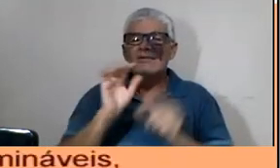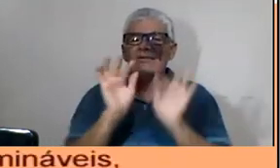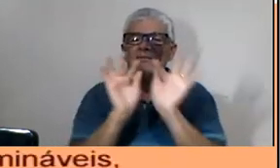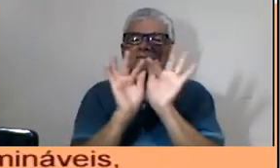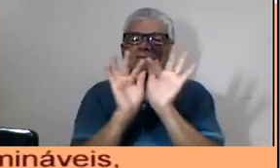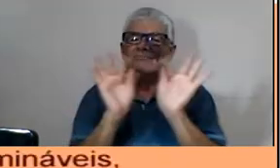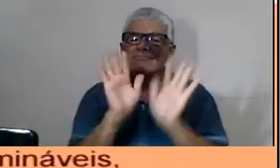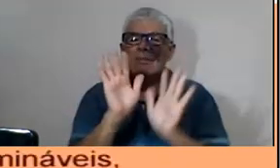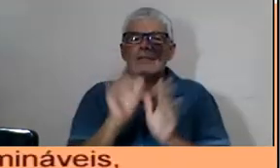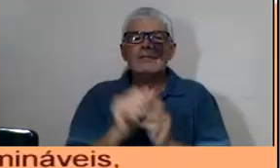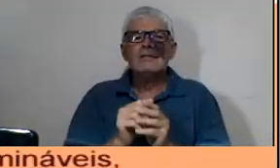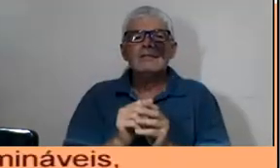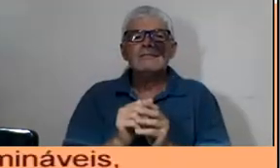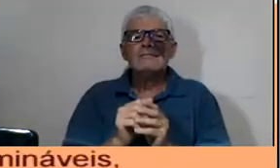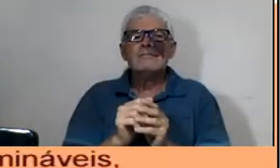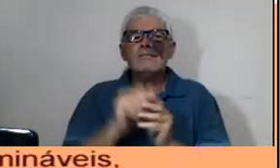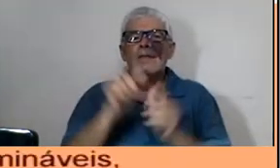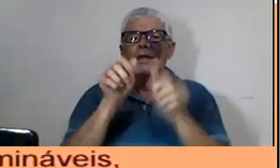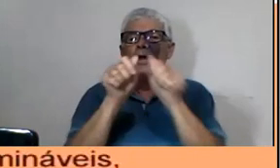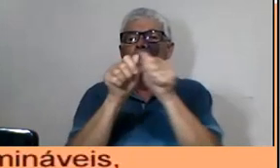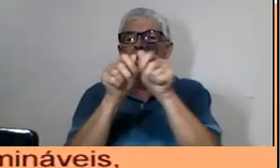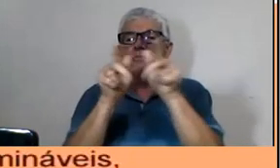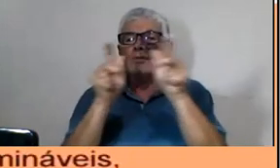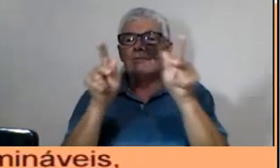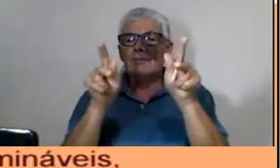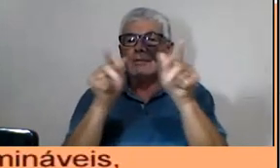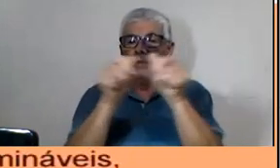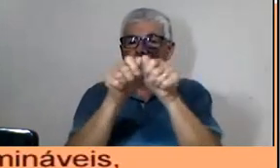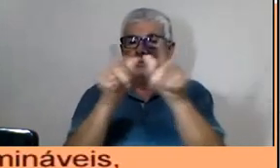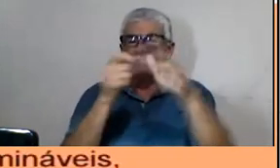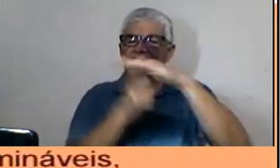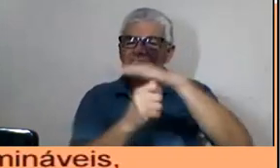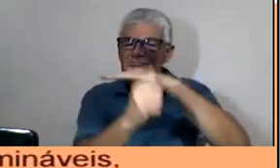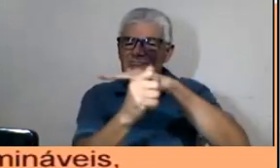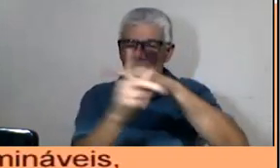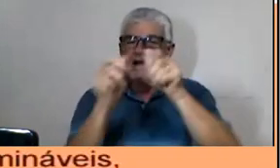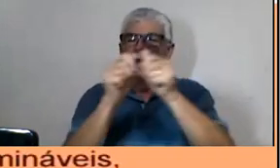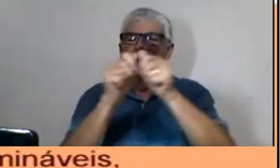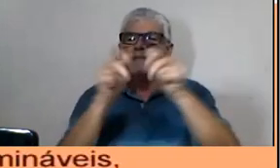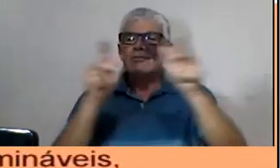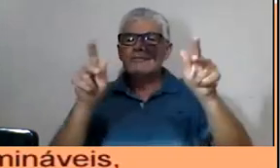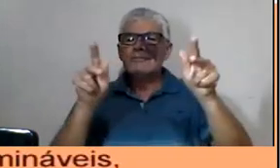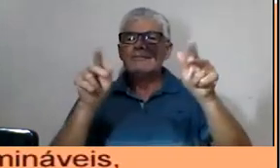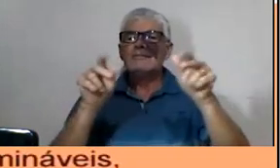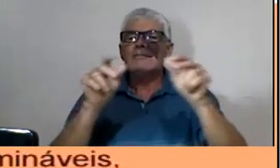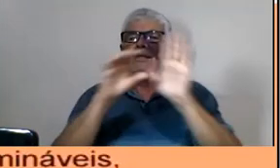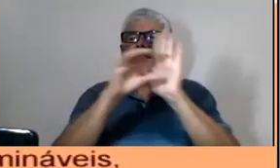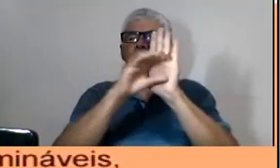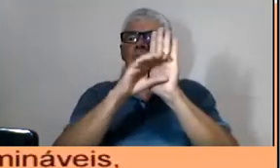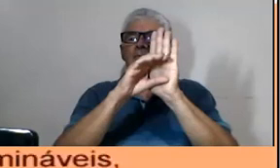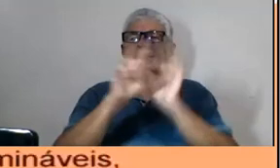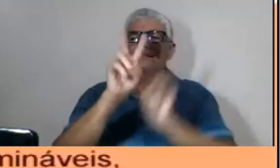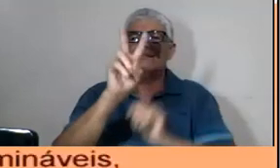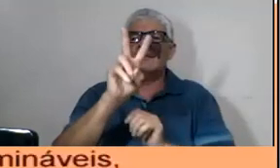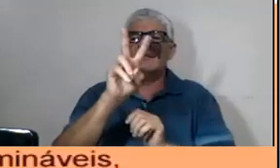né? Aí sim, foi uma desgraça. Destruíram tudo, derrubaram o templo. Então, por isso que ele teve